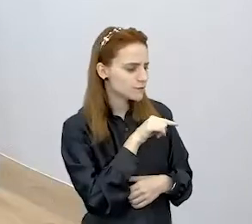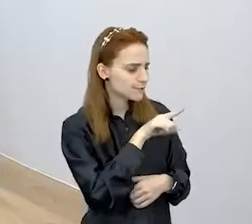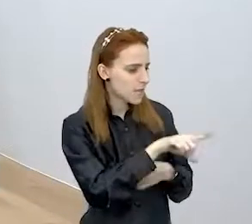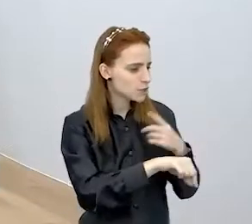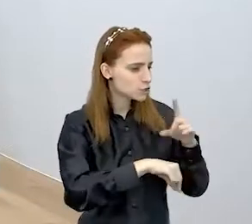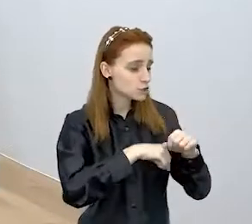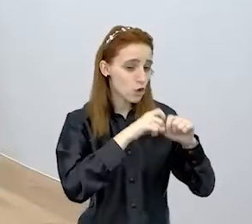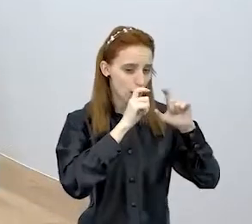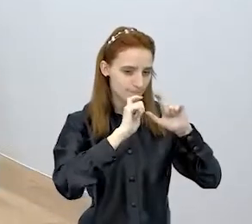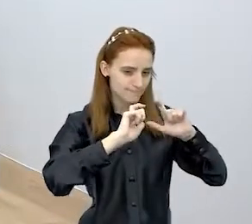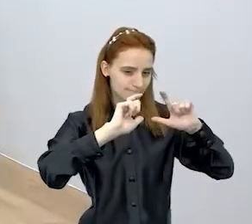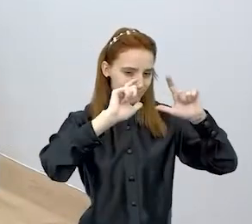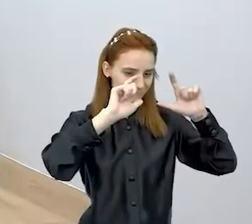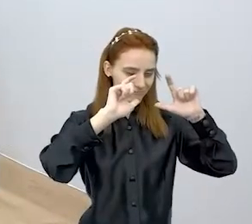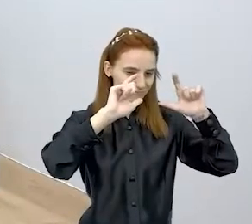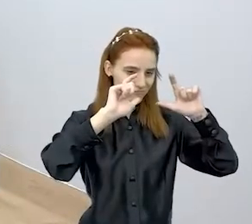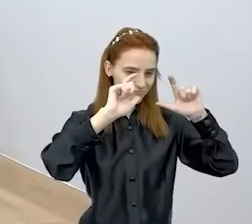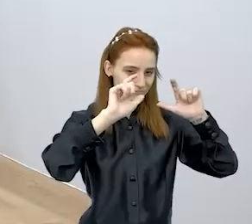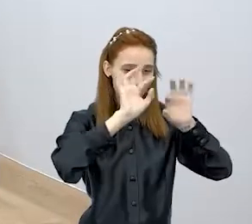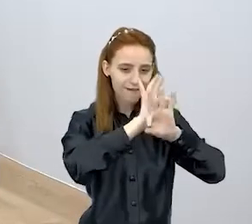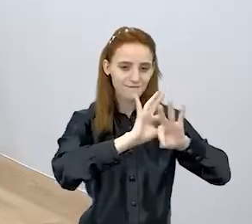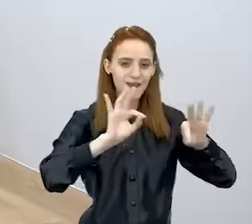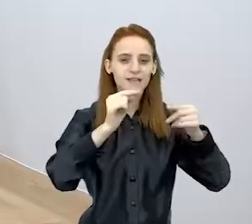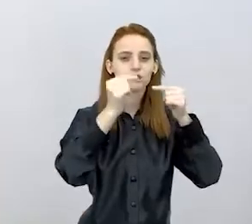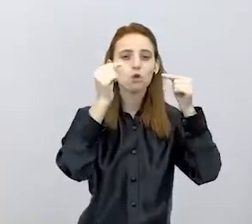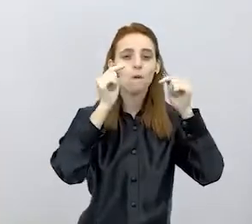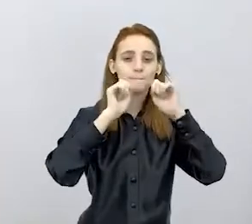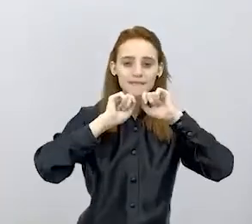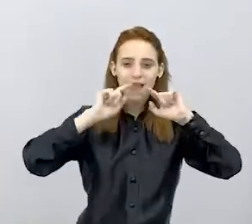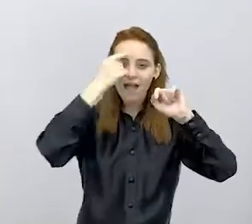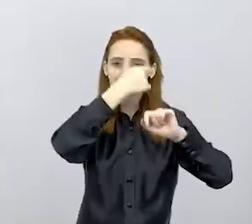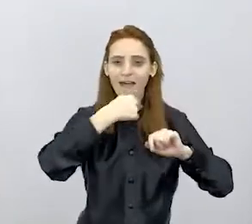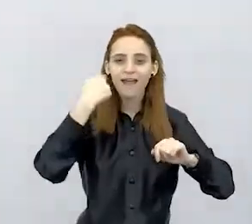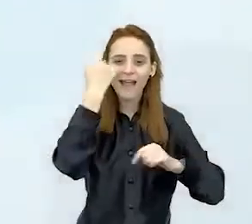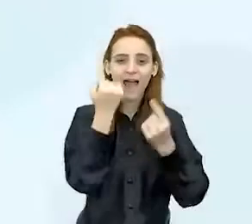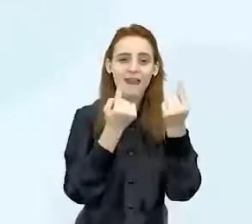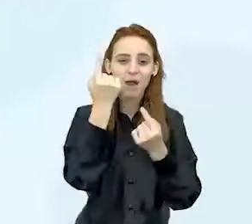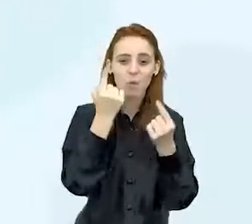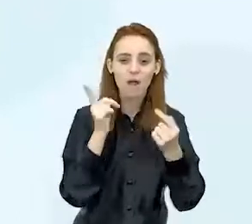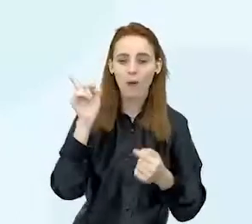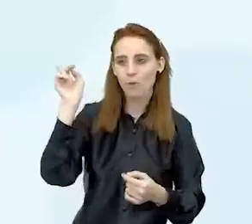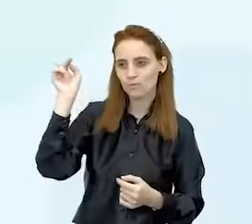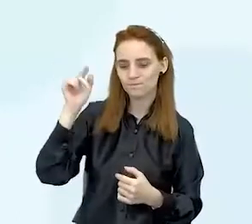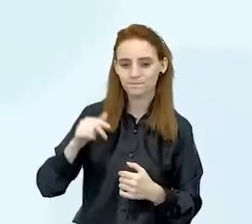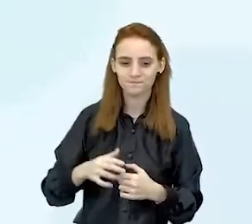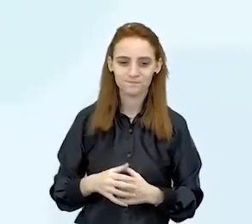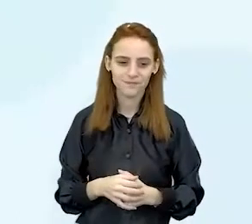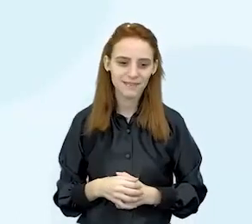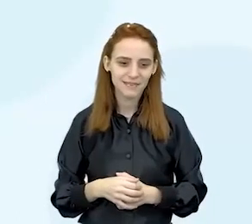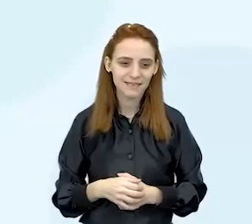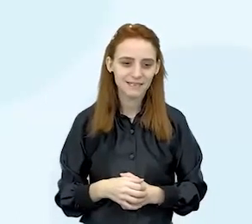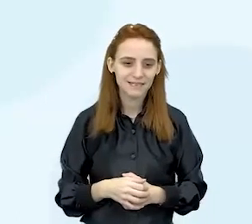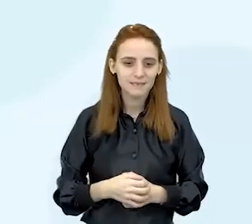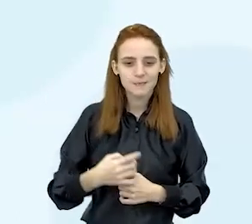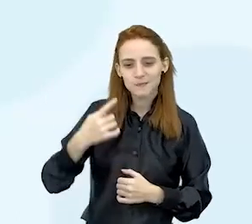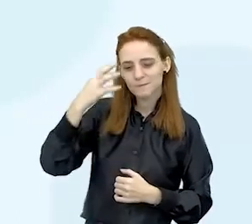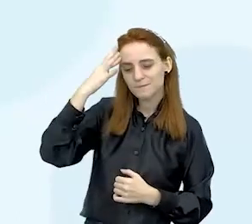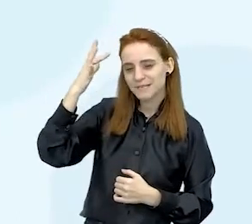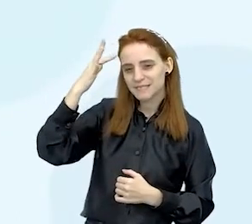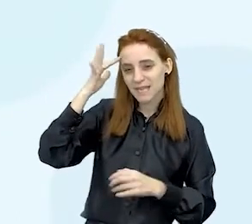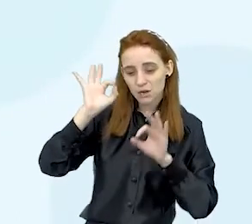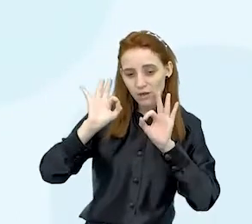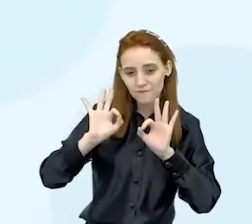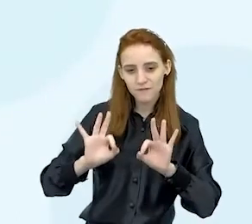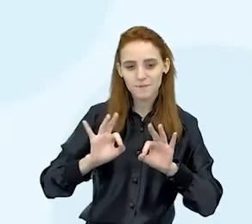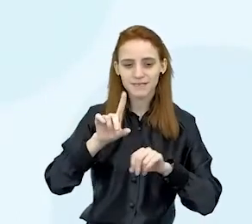um emoji para esta frase que eu colocarei na tela agora. Escolhe um dos emojis. Vamos lá. Reflita sobre essa afirmação